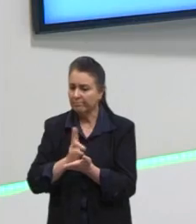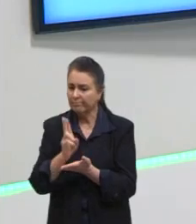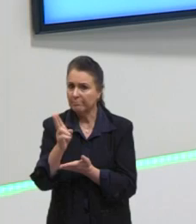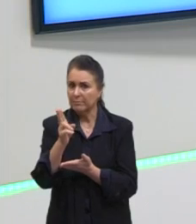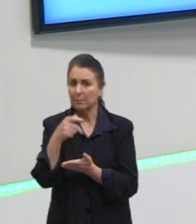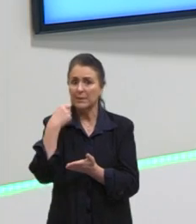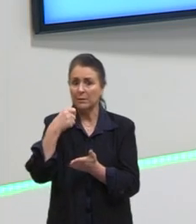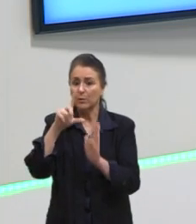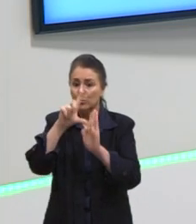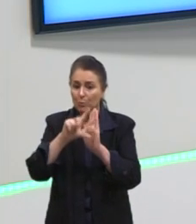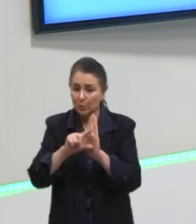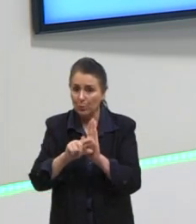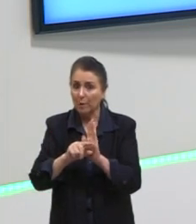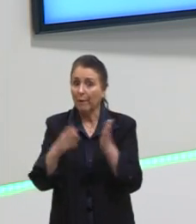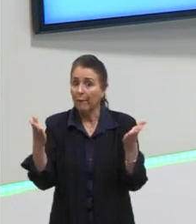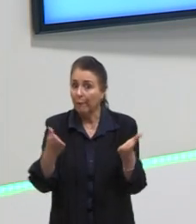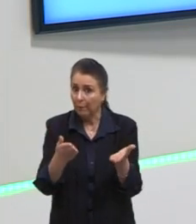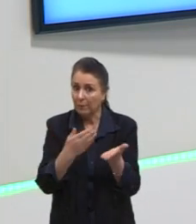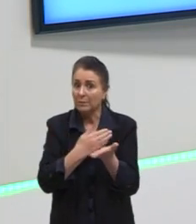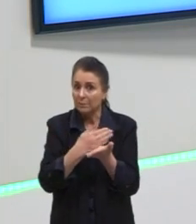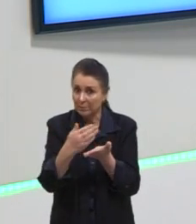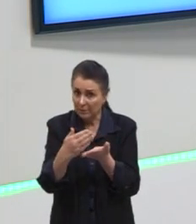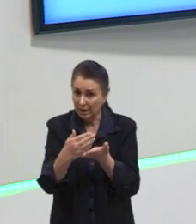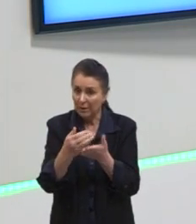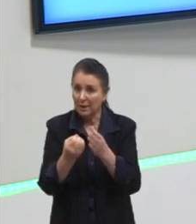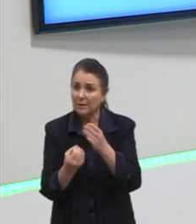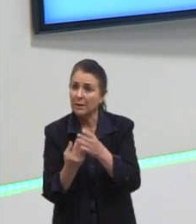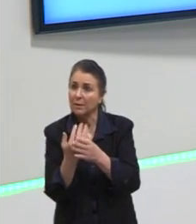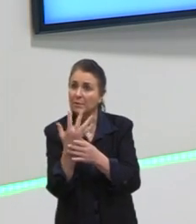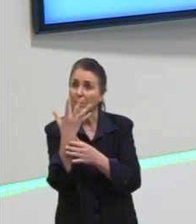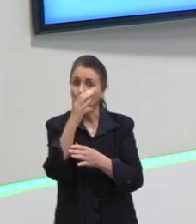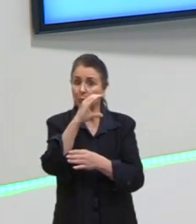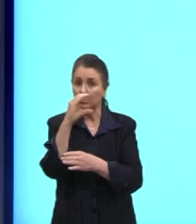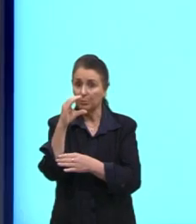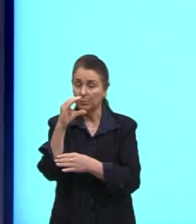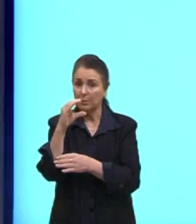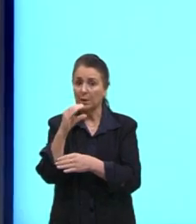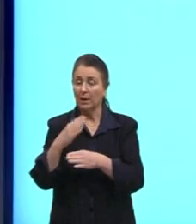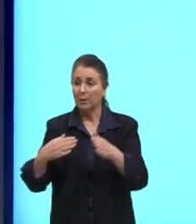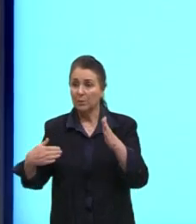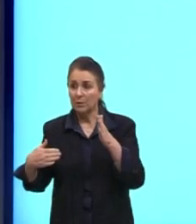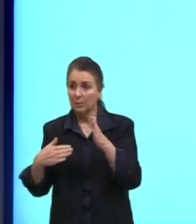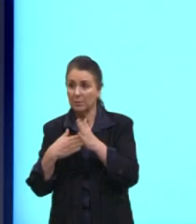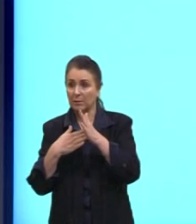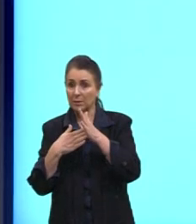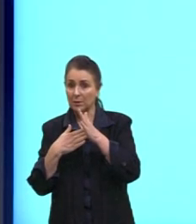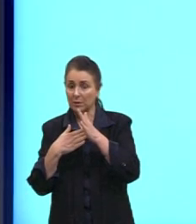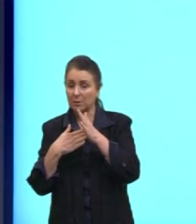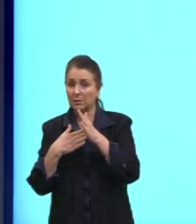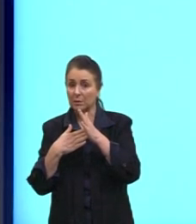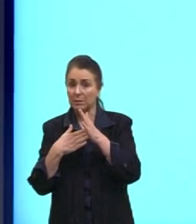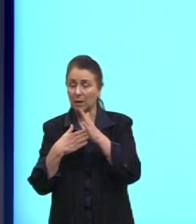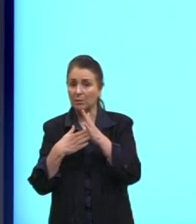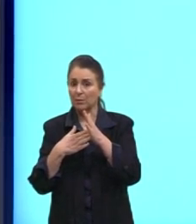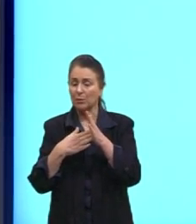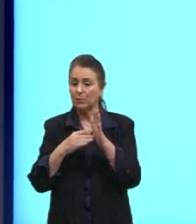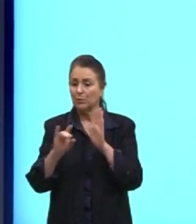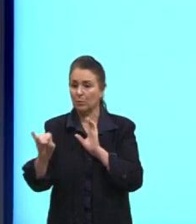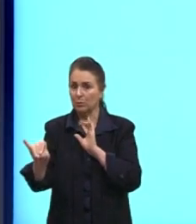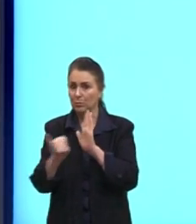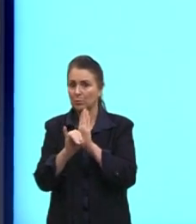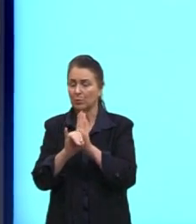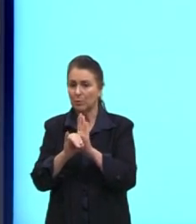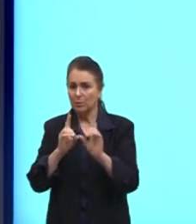diminuindo a emissão de carbono é então esses limites que foram identificados pelo